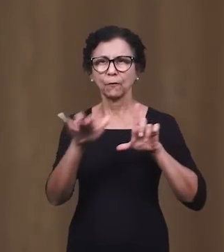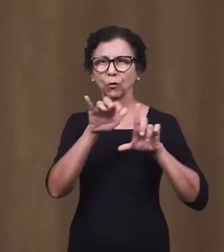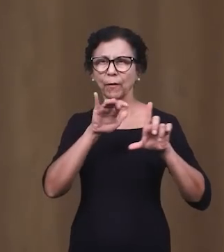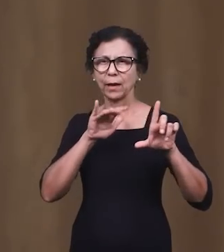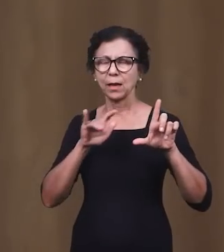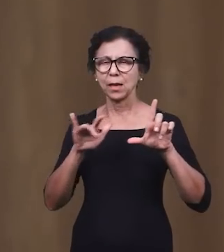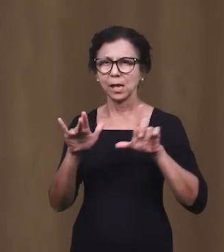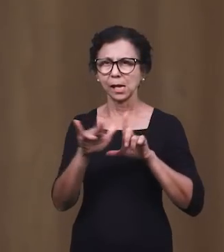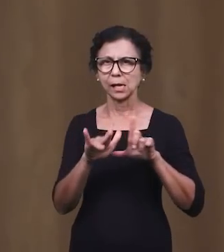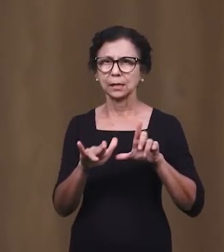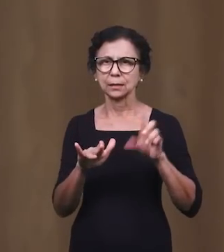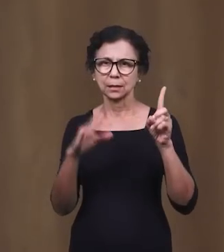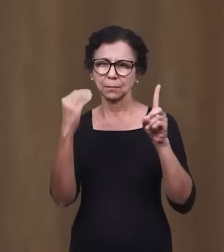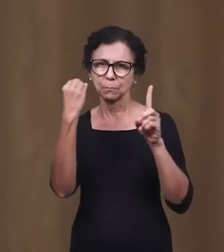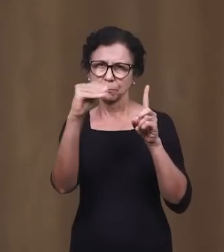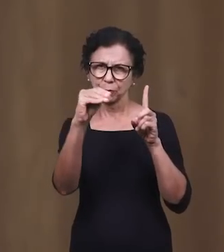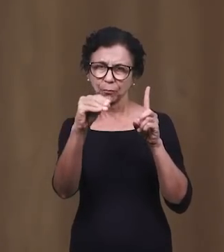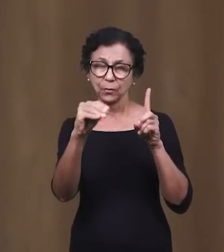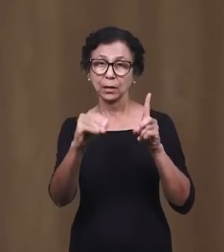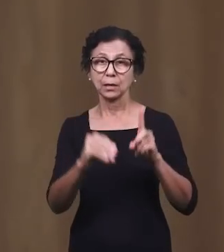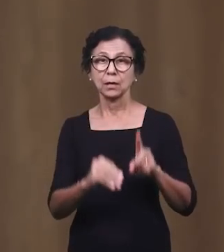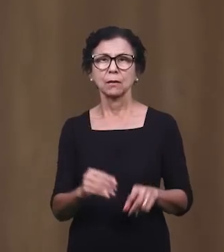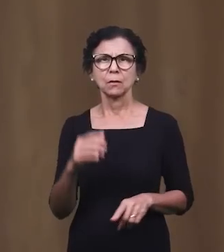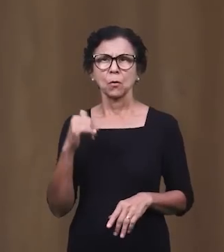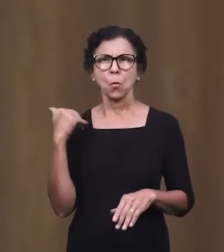uma vida num padrão de vida altíssimo,